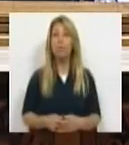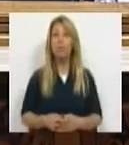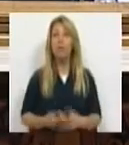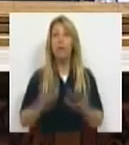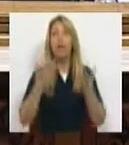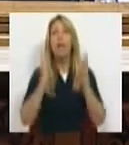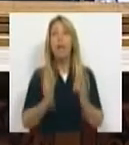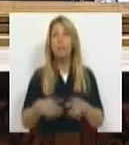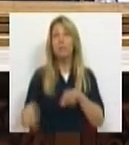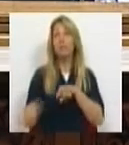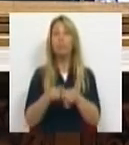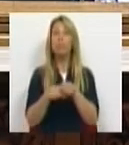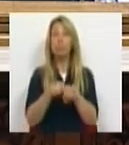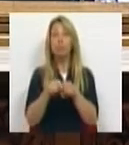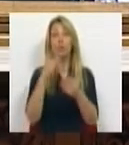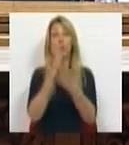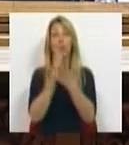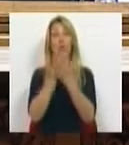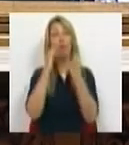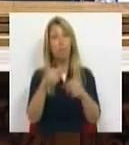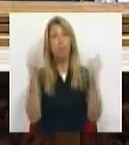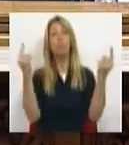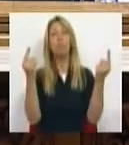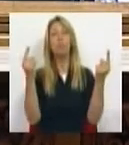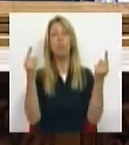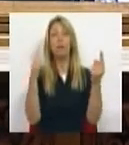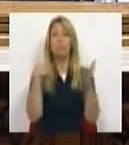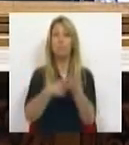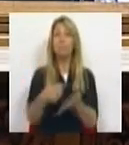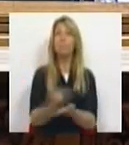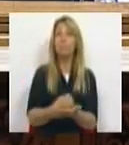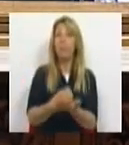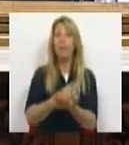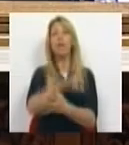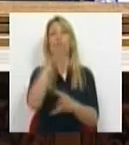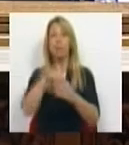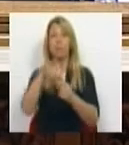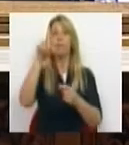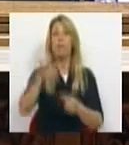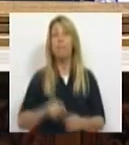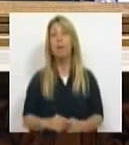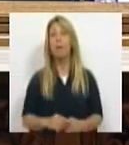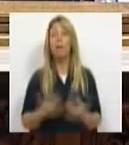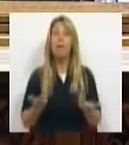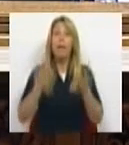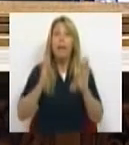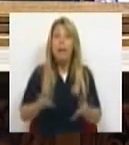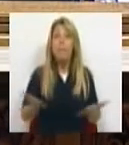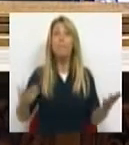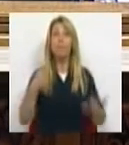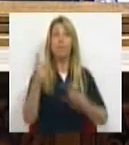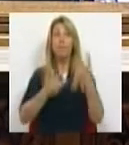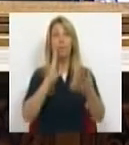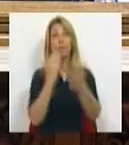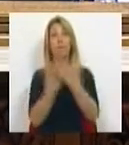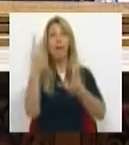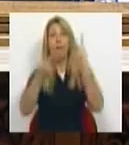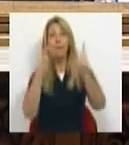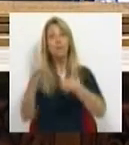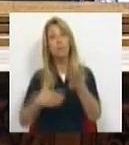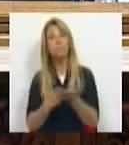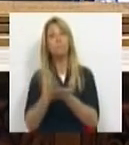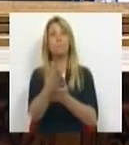preciso uma política de escola pública gratuita e inclusiva também, e é preciso valorizar a avaliação contínua,